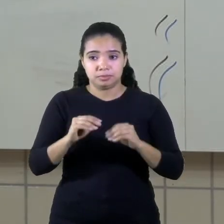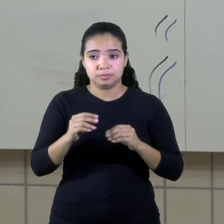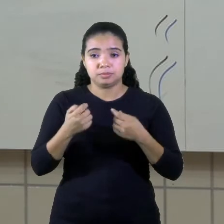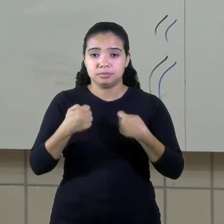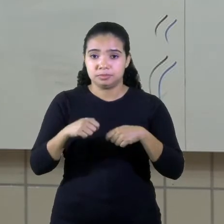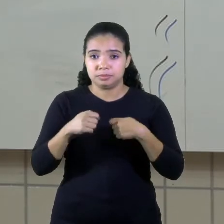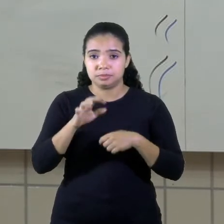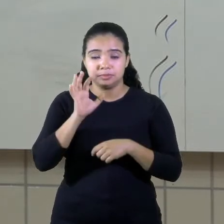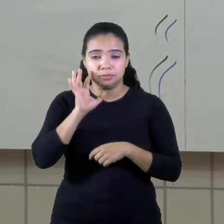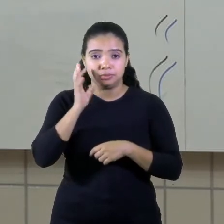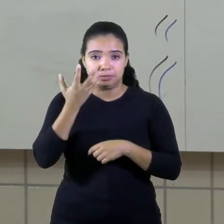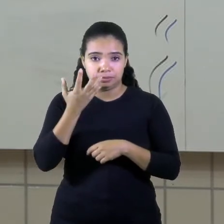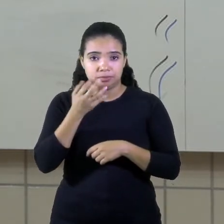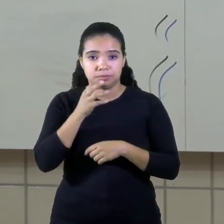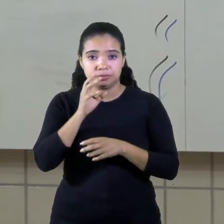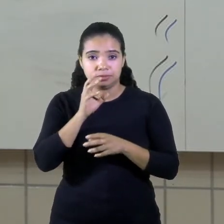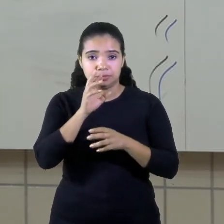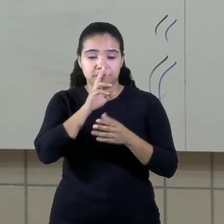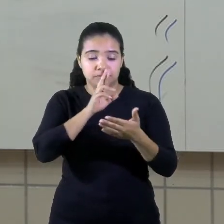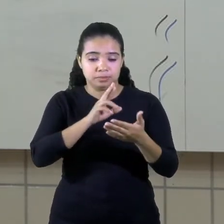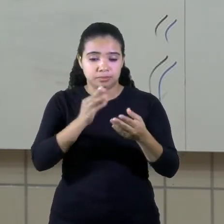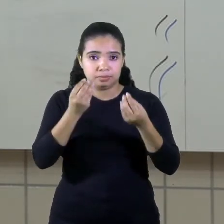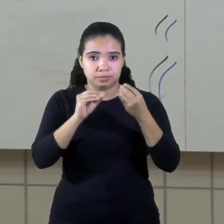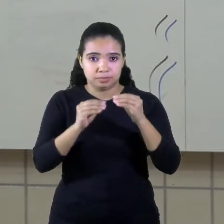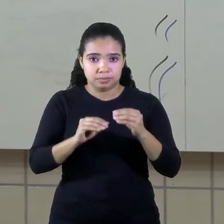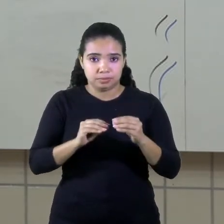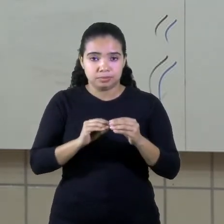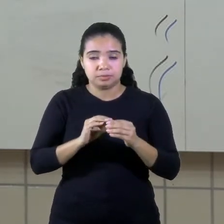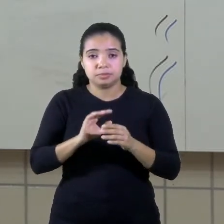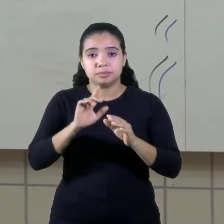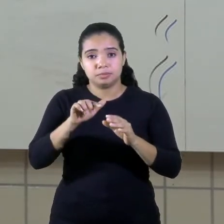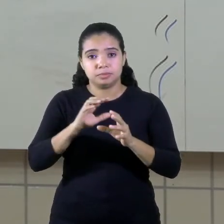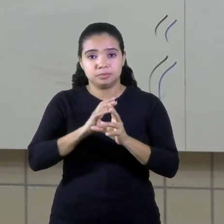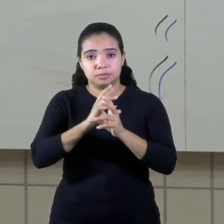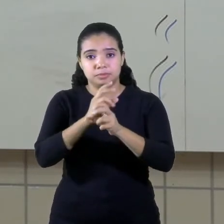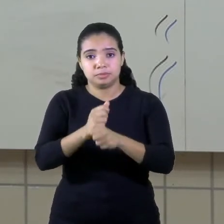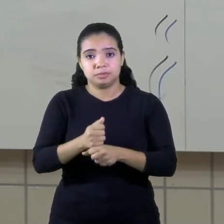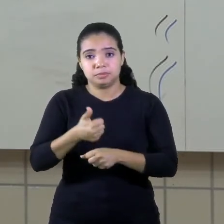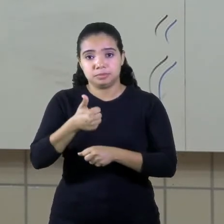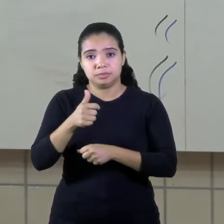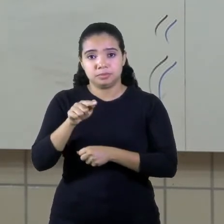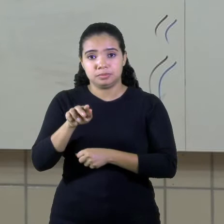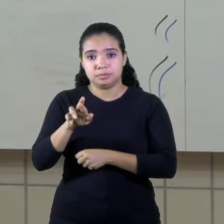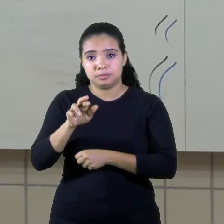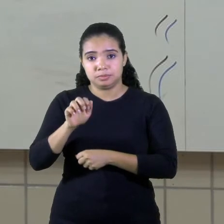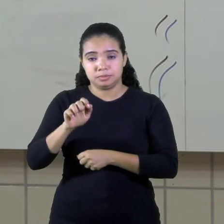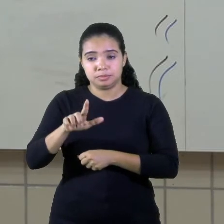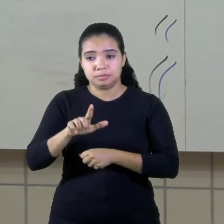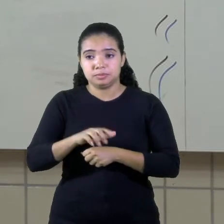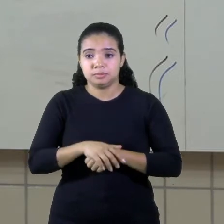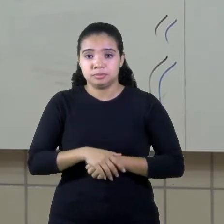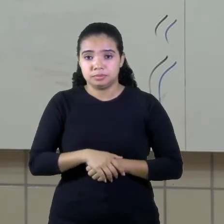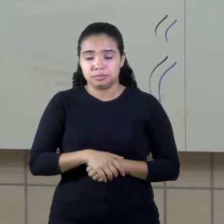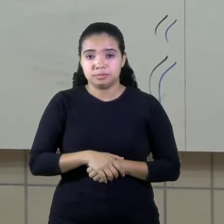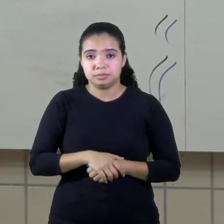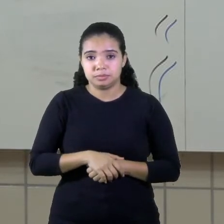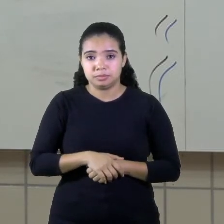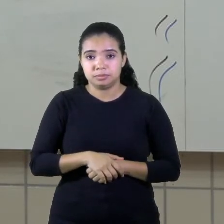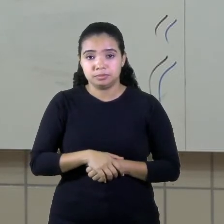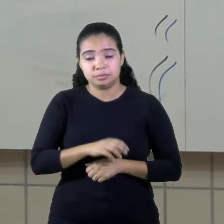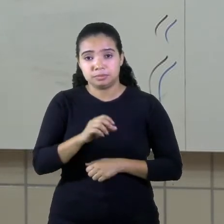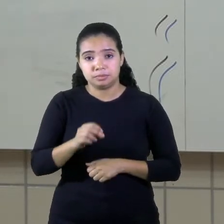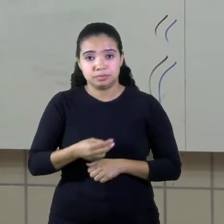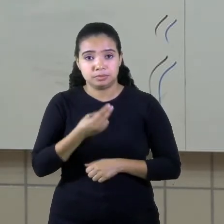para resolver essa igualdade de frações é uma equação do primeiro grau, é um caminho que eu posso tomar, ou